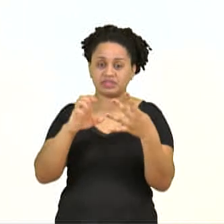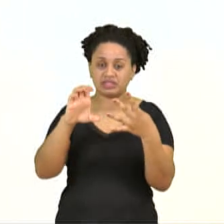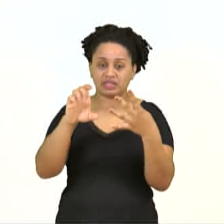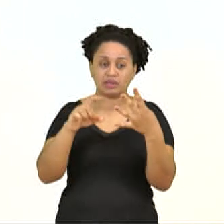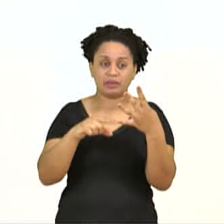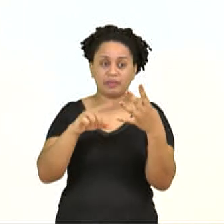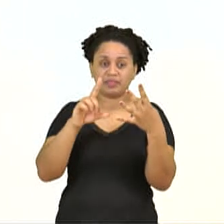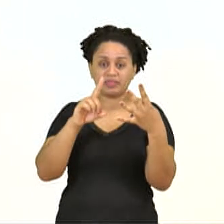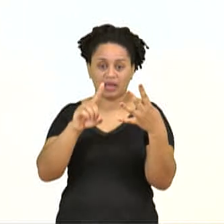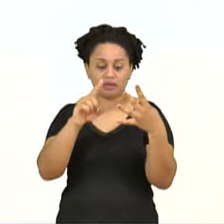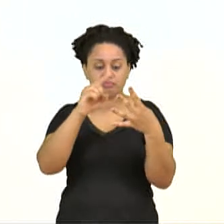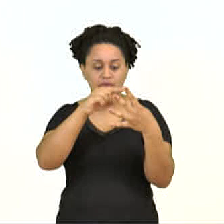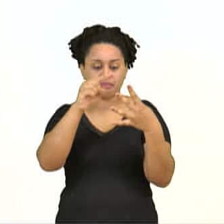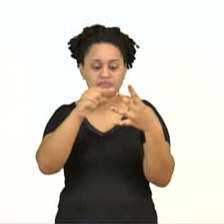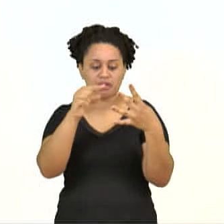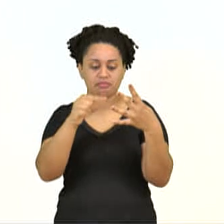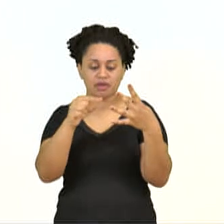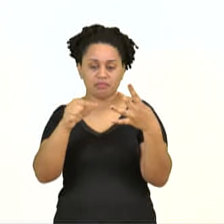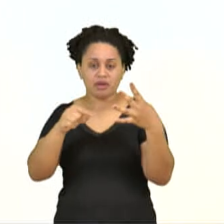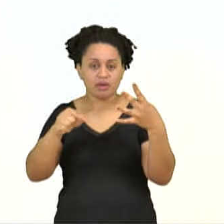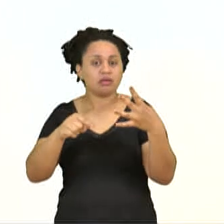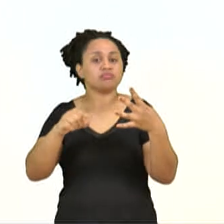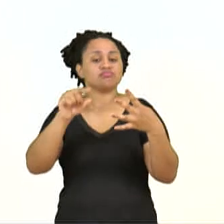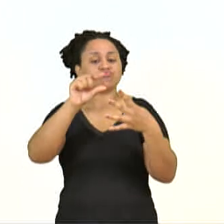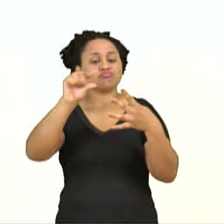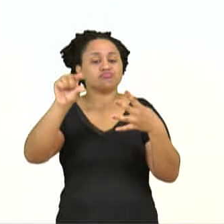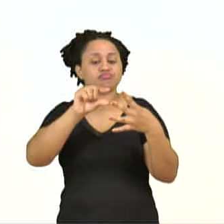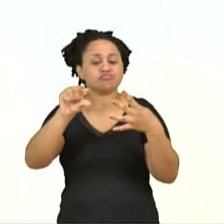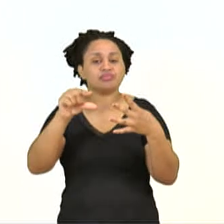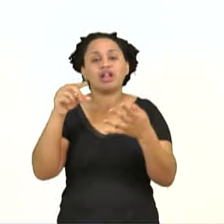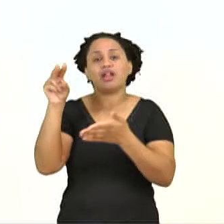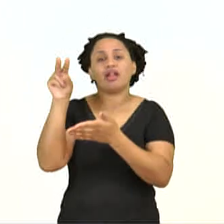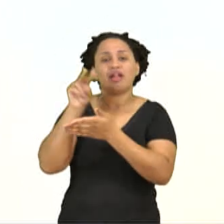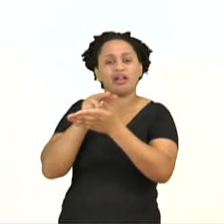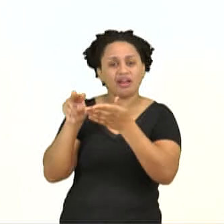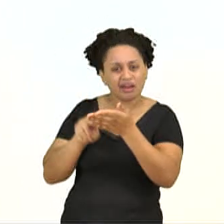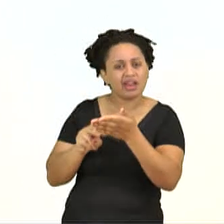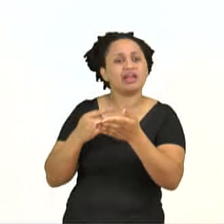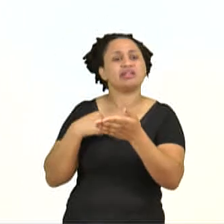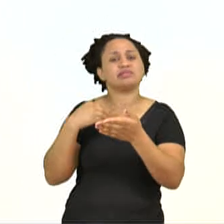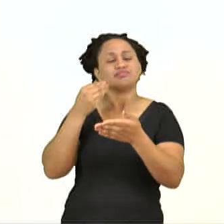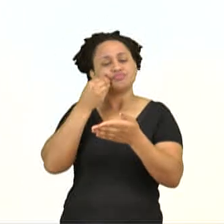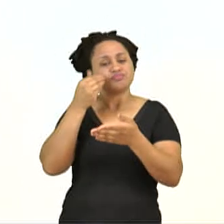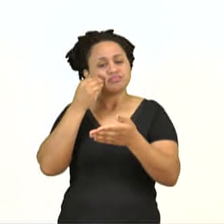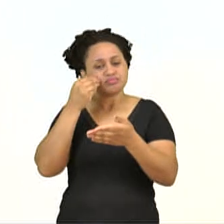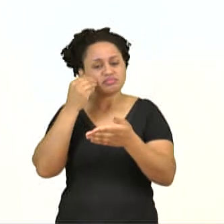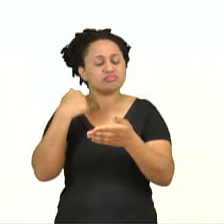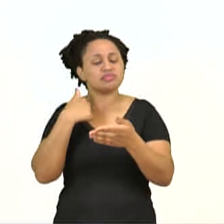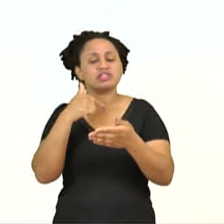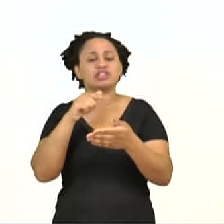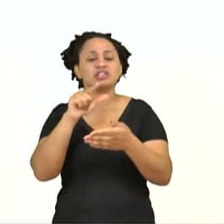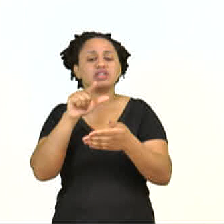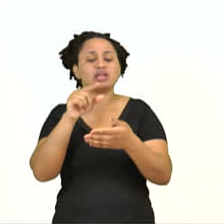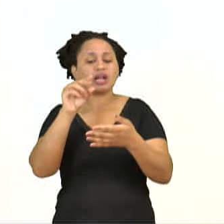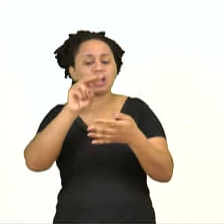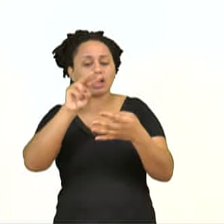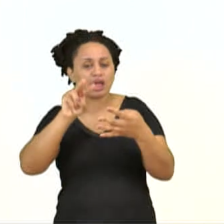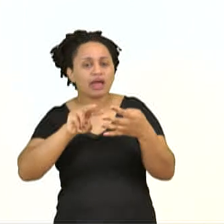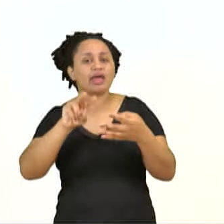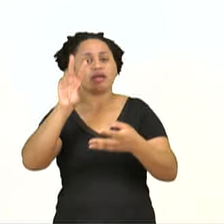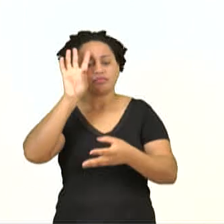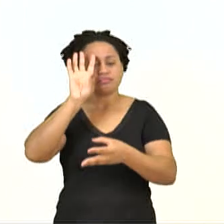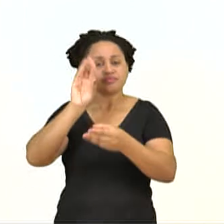na mesma altura em relação ao basquetebol convencional. Alternativa B. As cadeiras de rodas não precisam